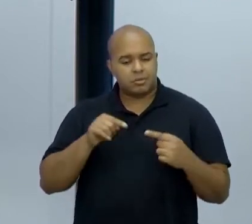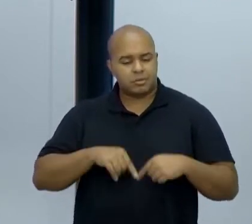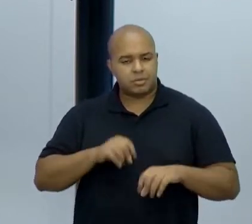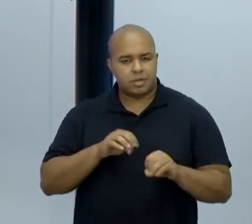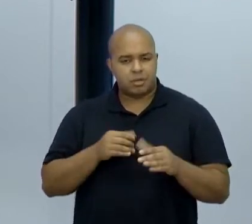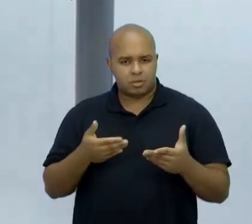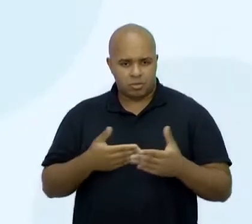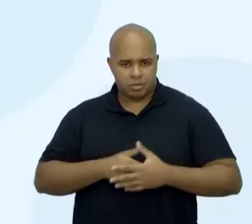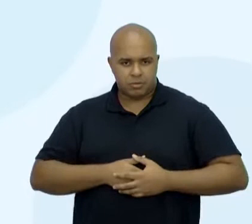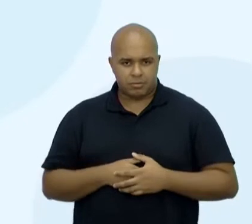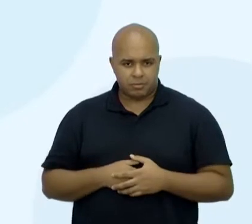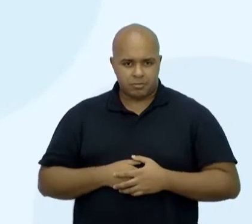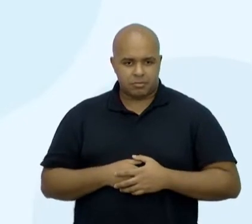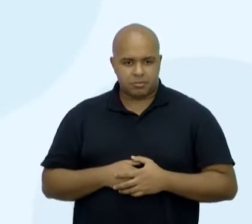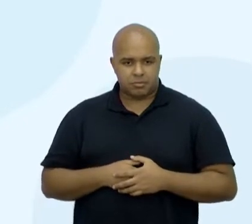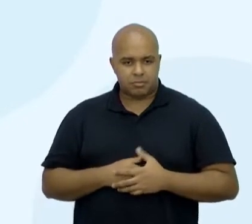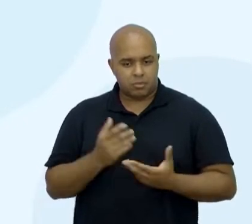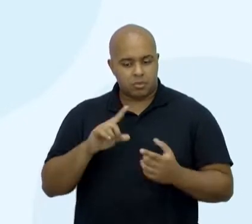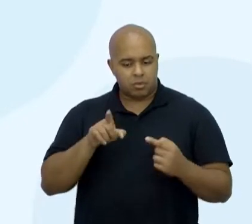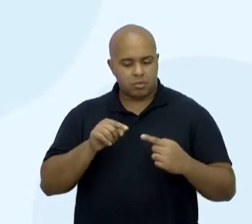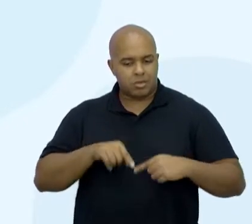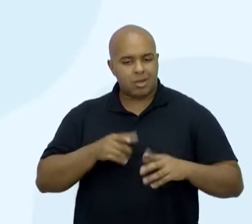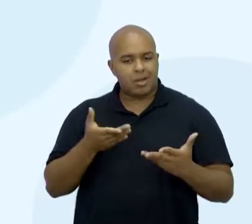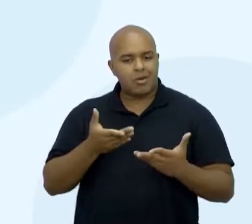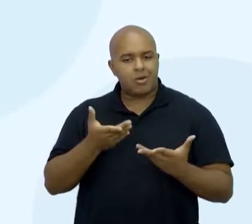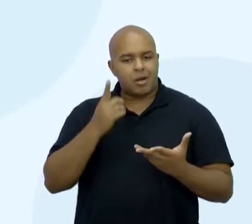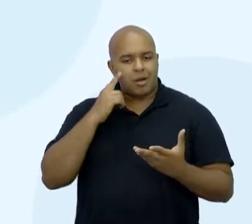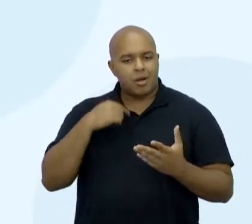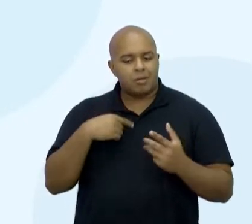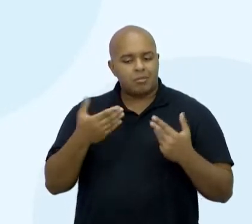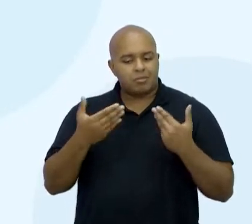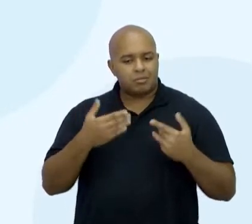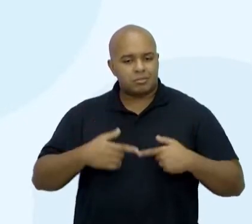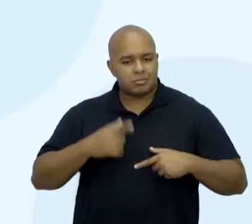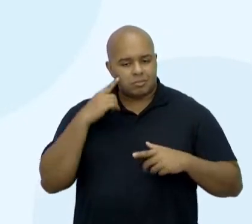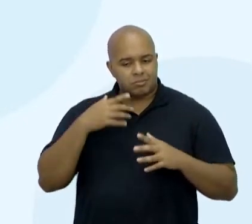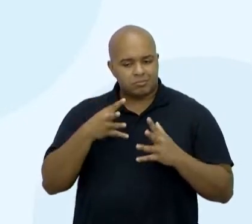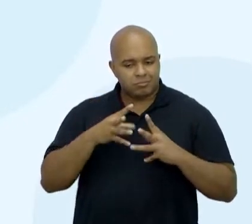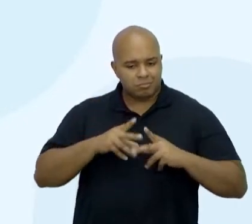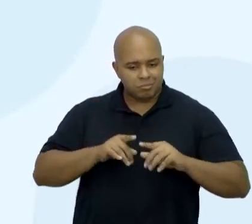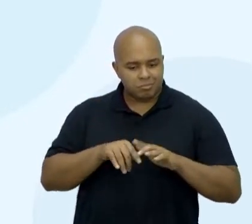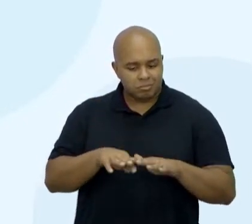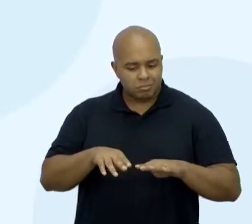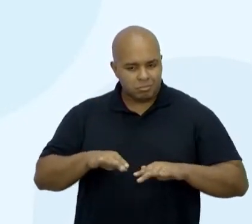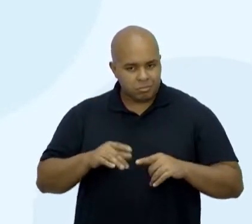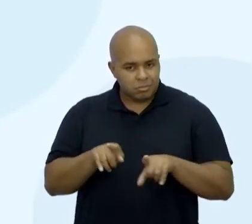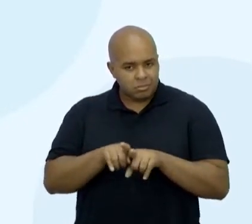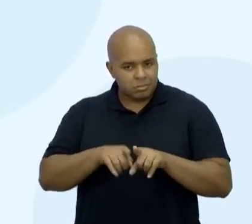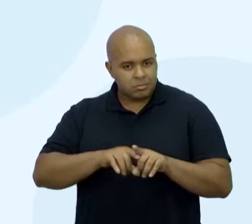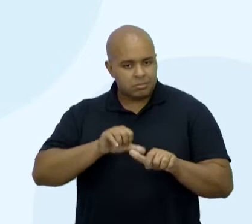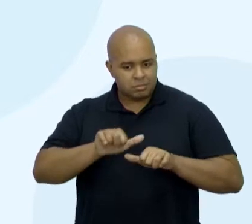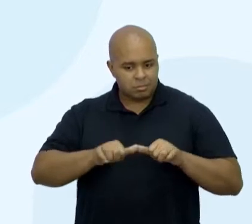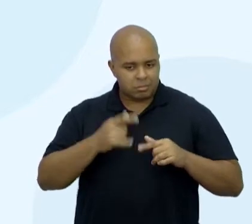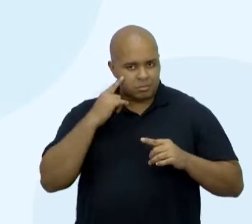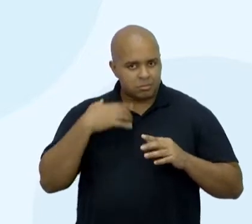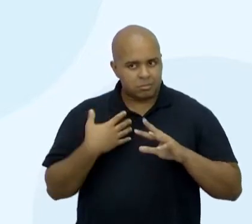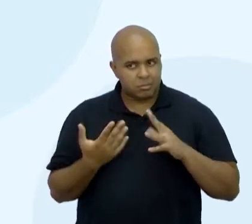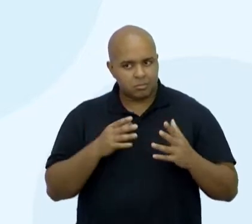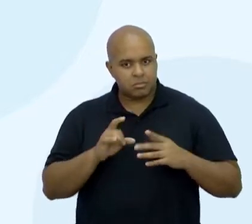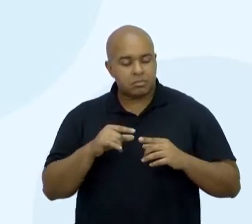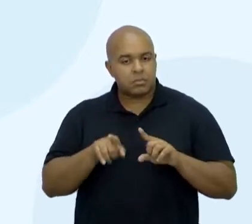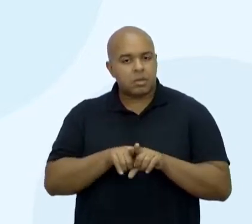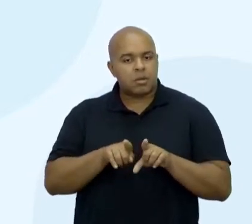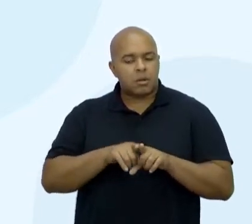da nossa aula de hoje? O objetivo é relacionar a degradação do solo às mudanças climáticas